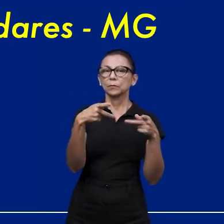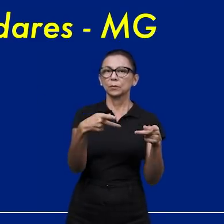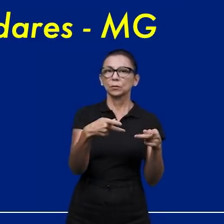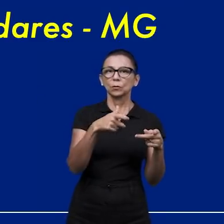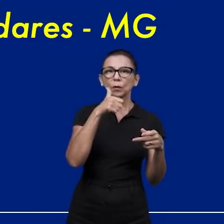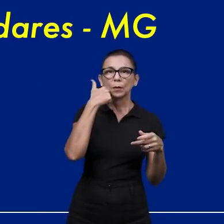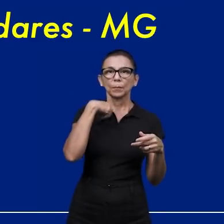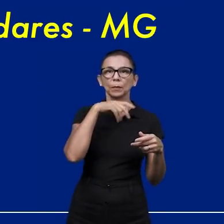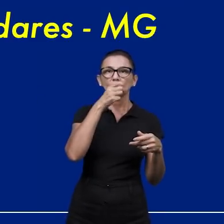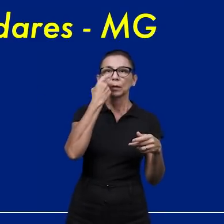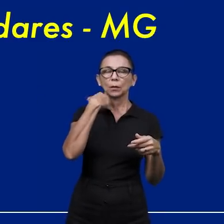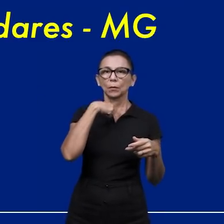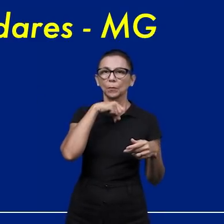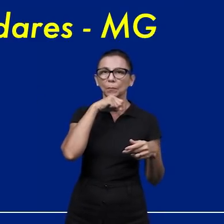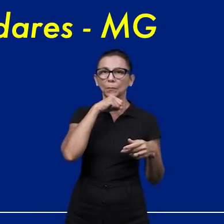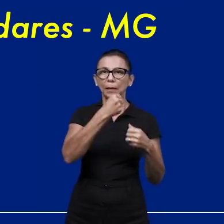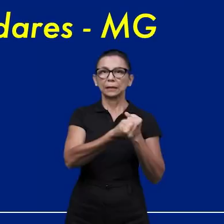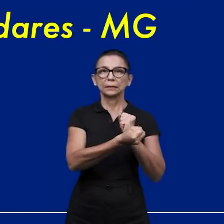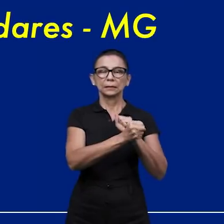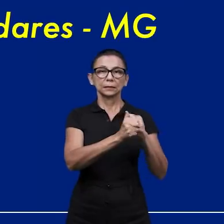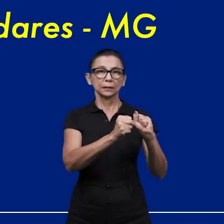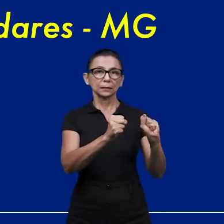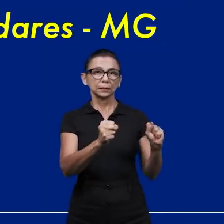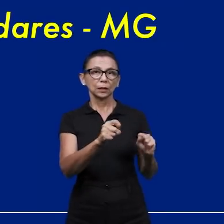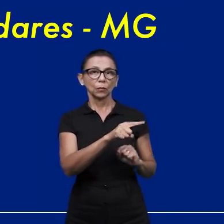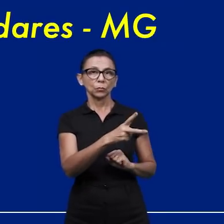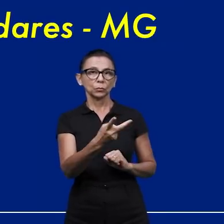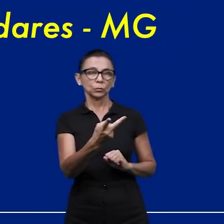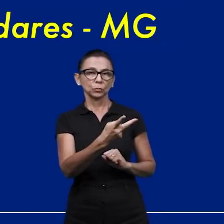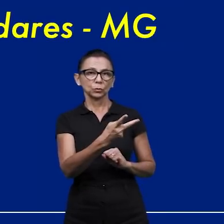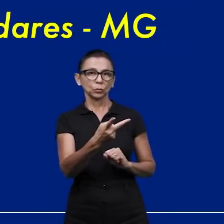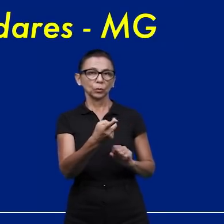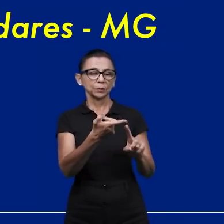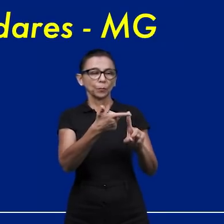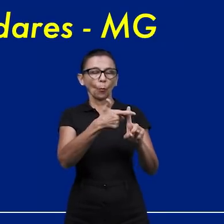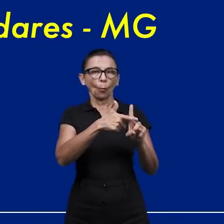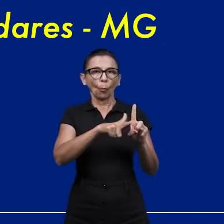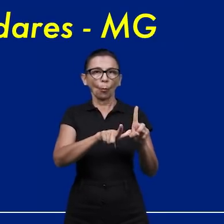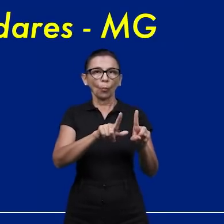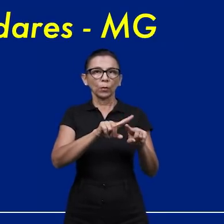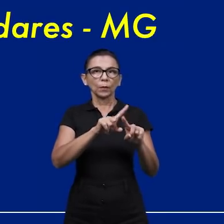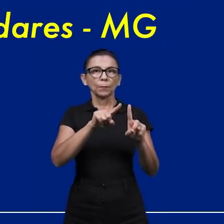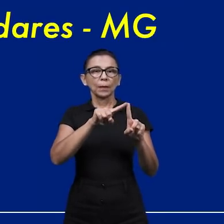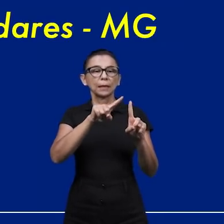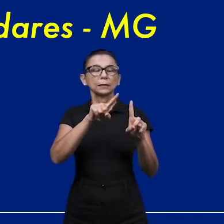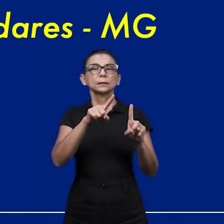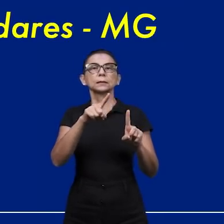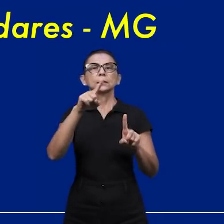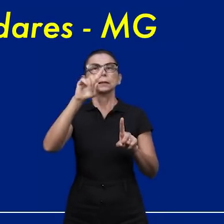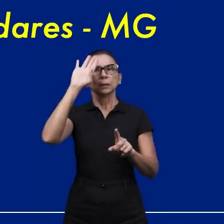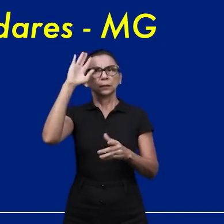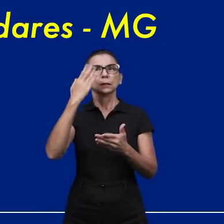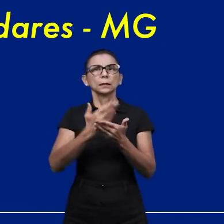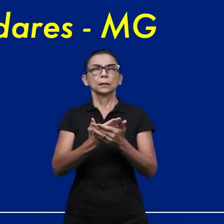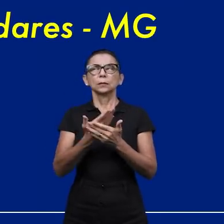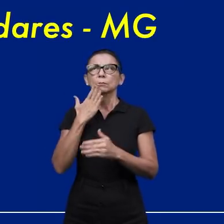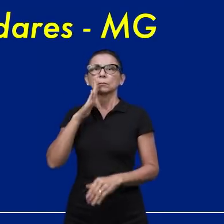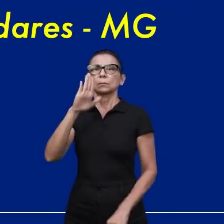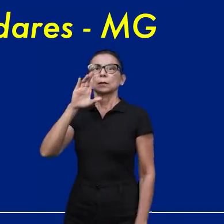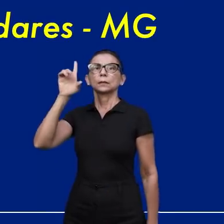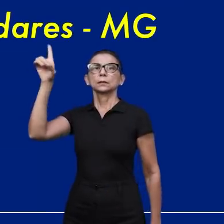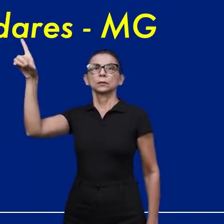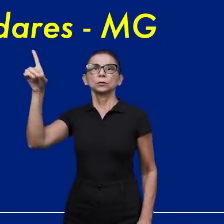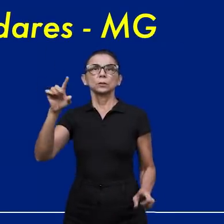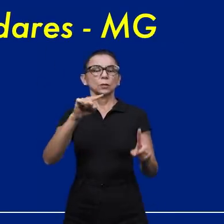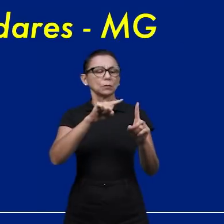de Sansão, mesmo a mãe dele sendo estéril, creram na promessa de Deus, a qual se cumpriu a seu tempo.